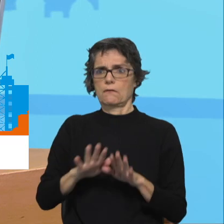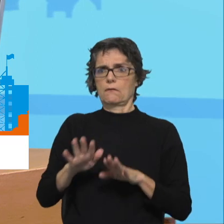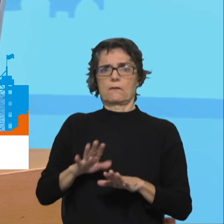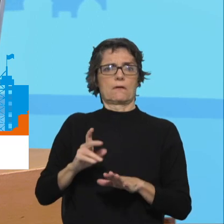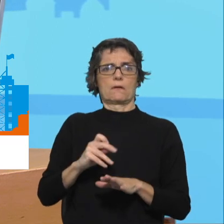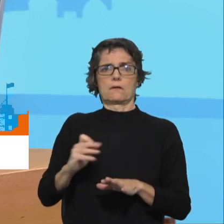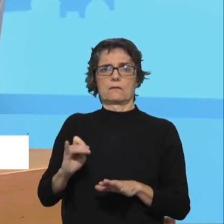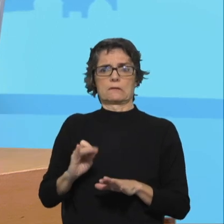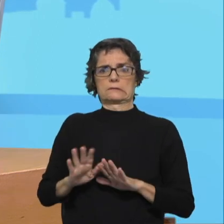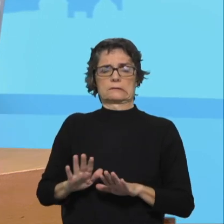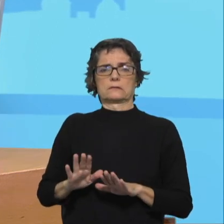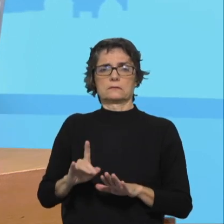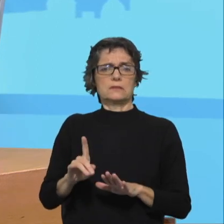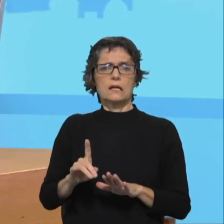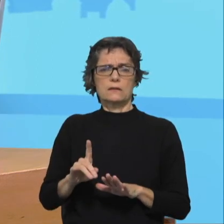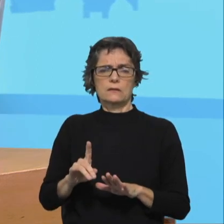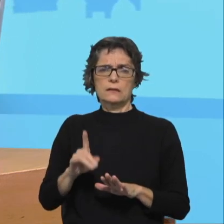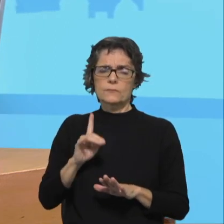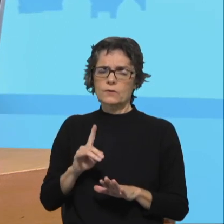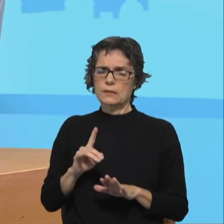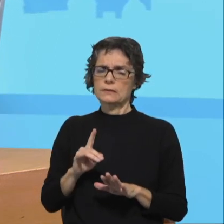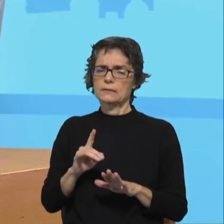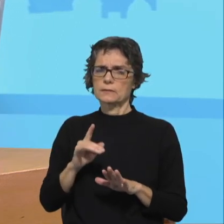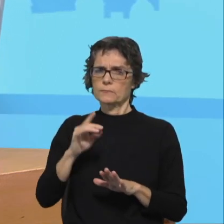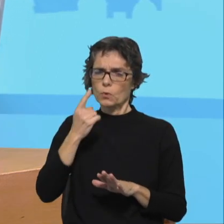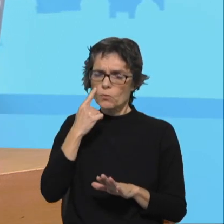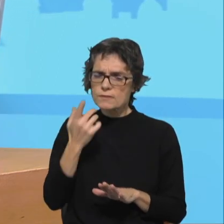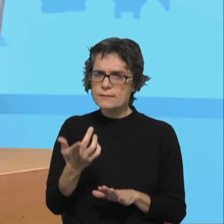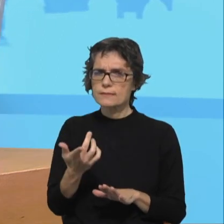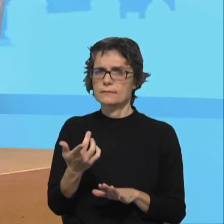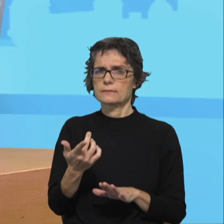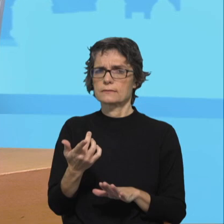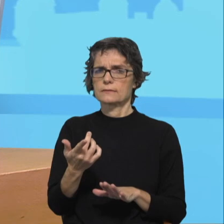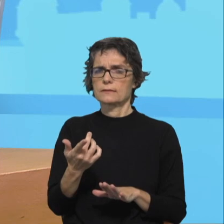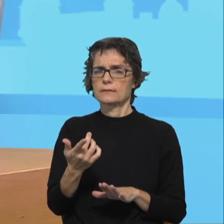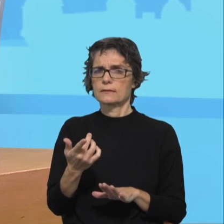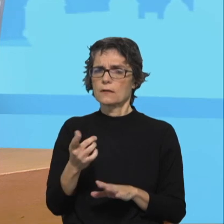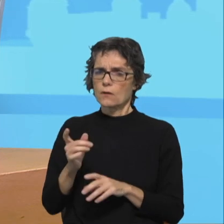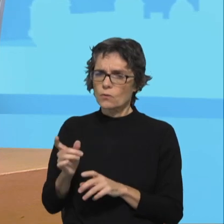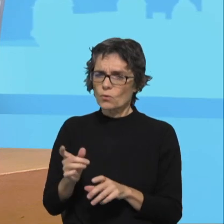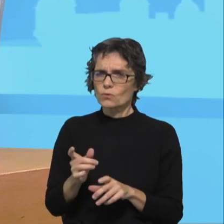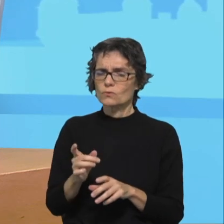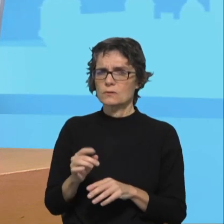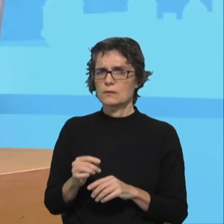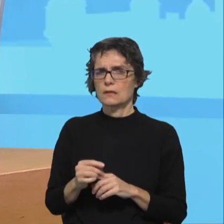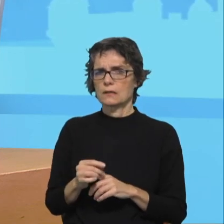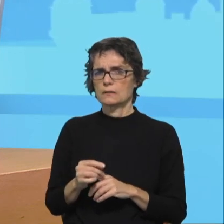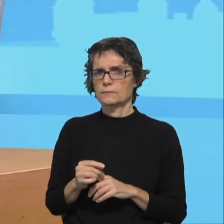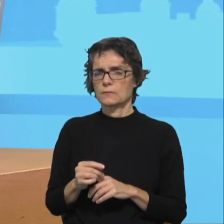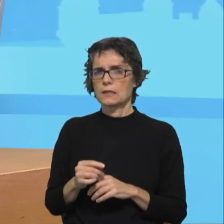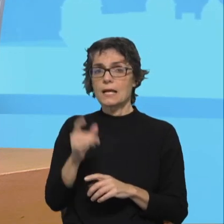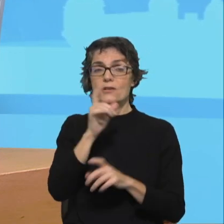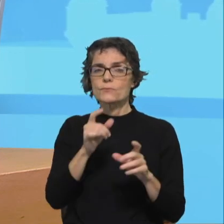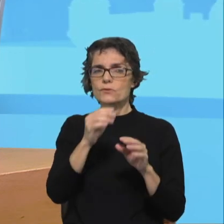instrumento. É preciso saber compensar e preparar as pessoas para isso.